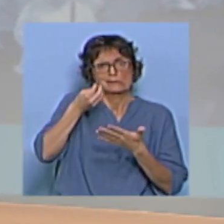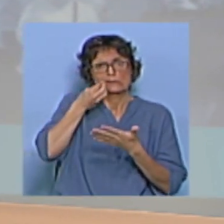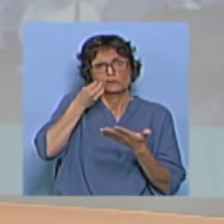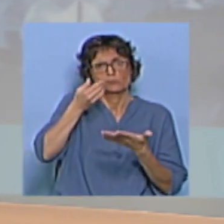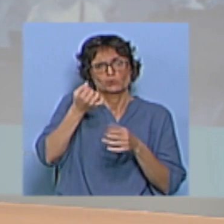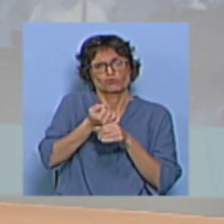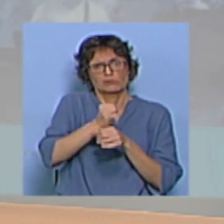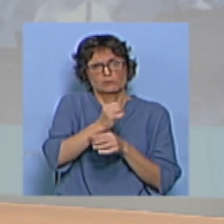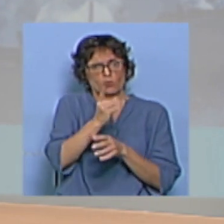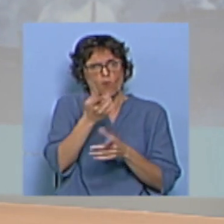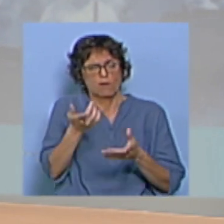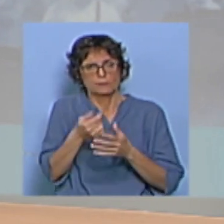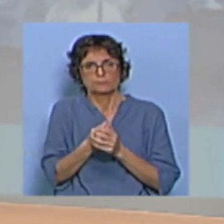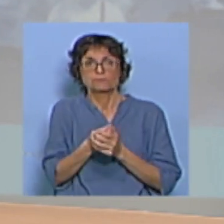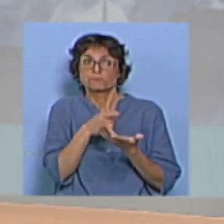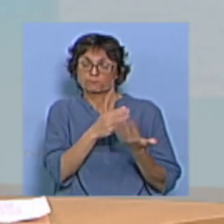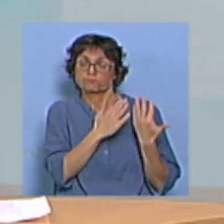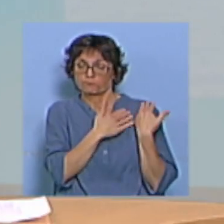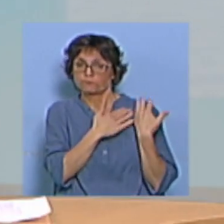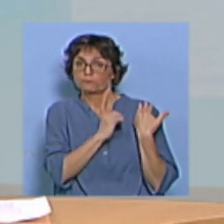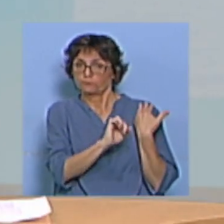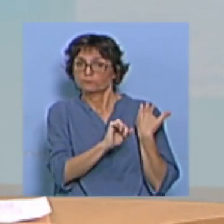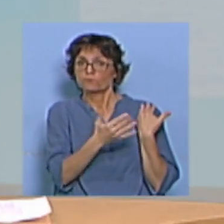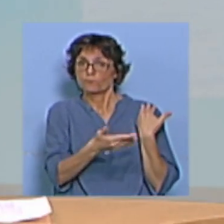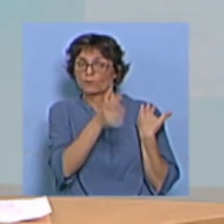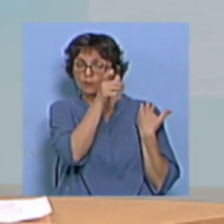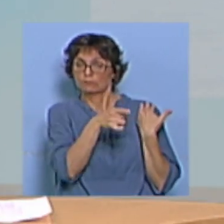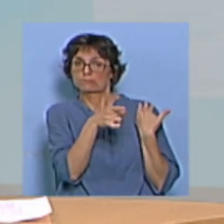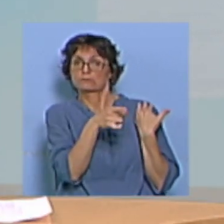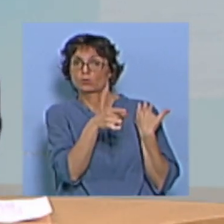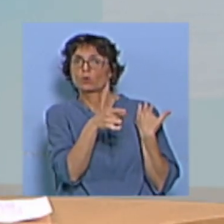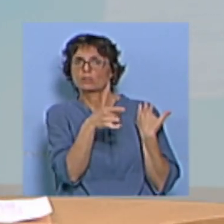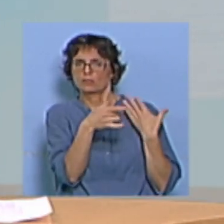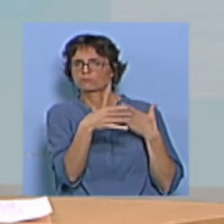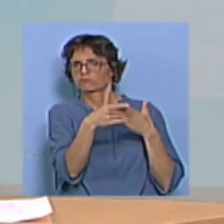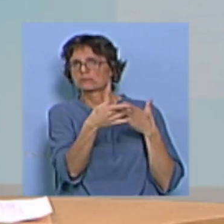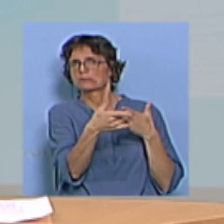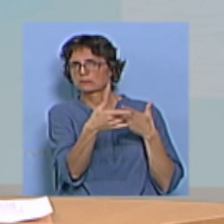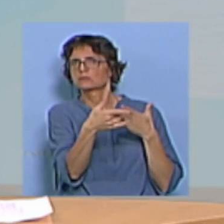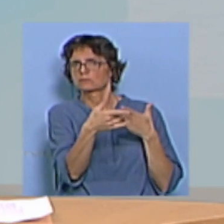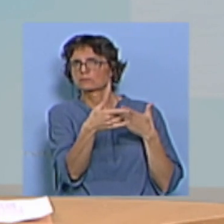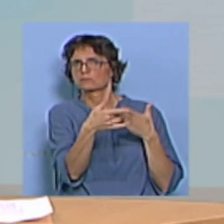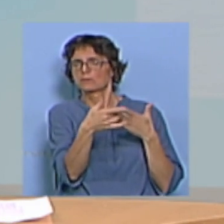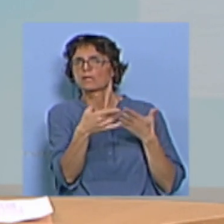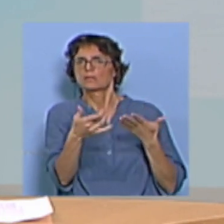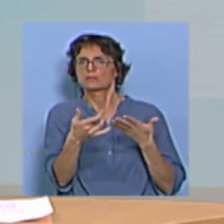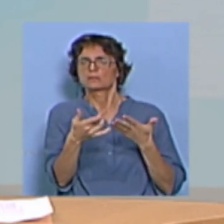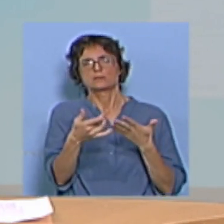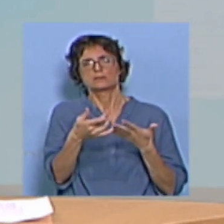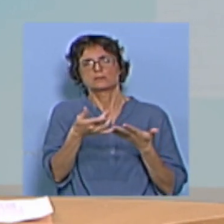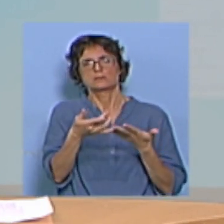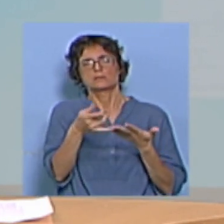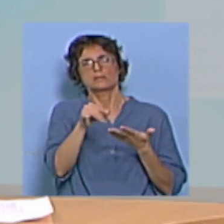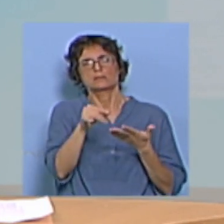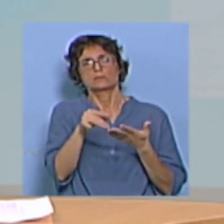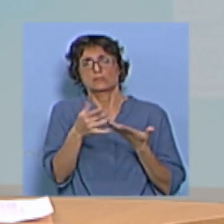dioceses e depois da Assembleia Plenária? Sim, é um cargo de portanto, estar à frente, de presidir este órgão, que é um